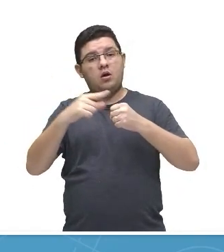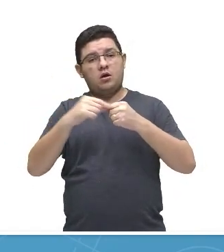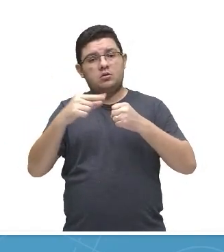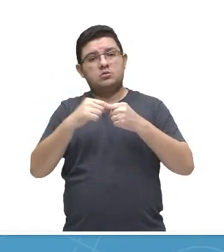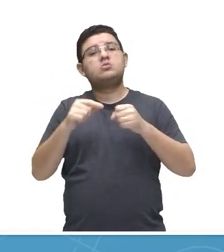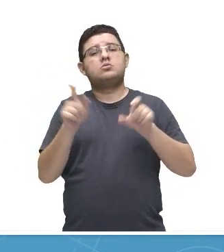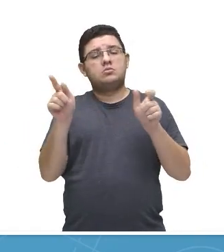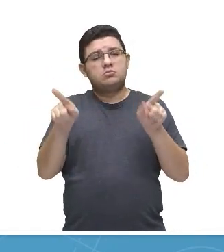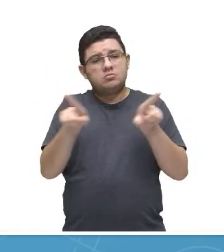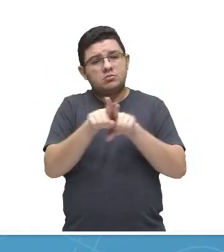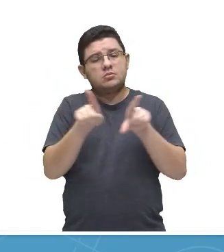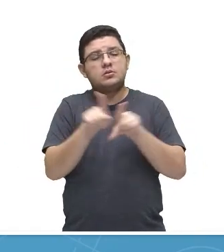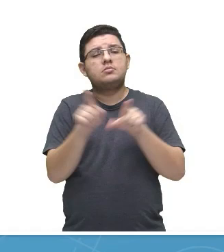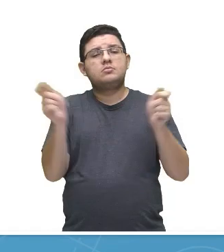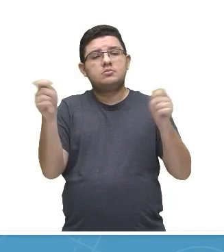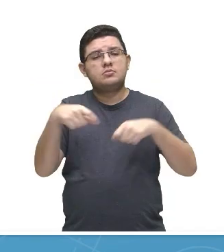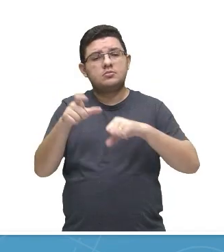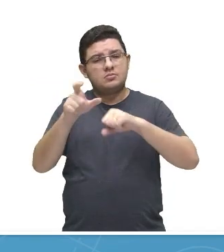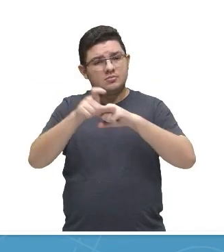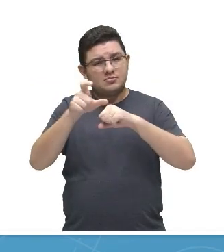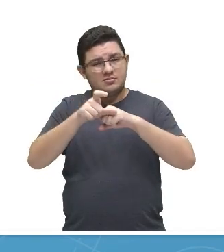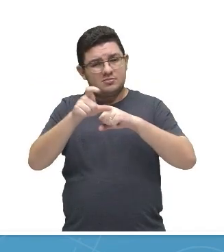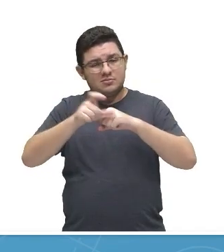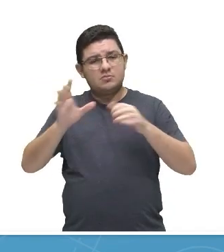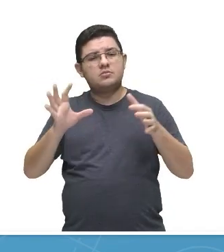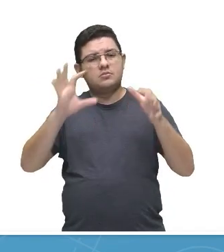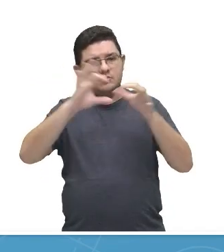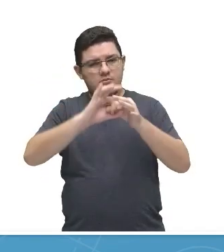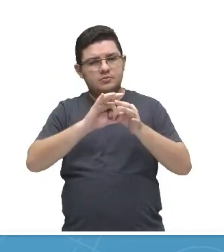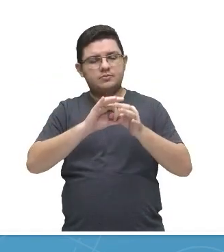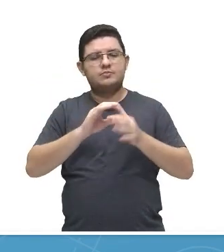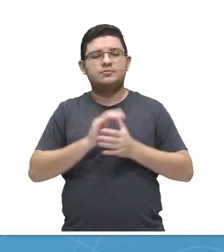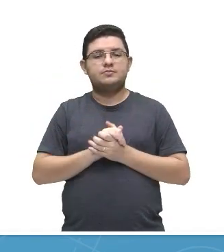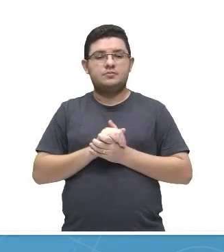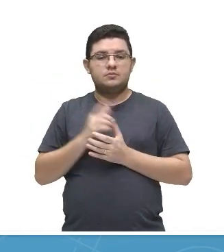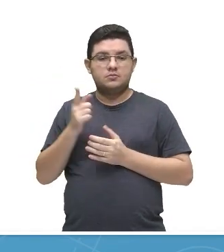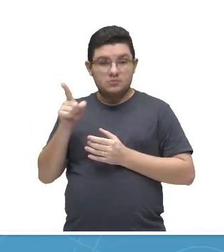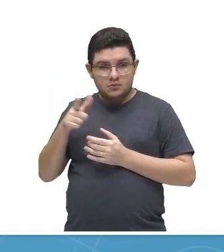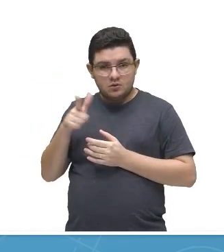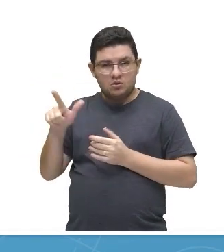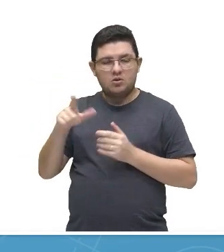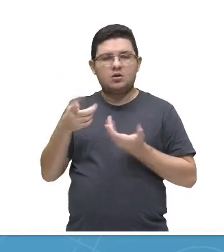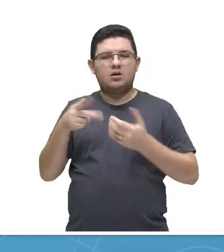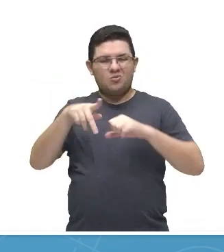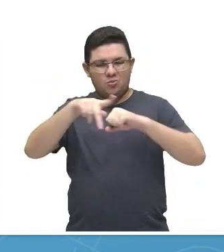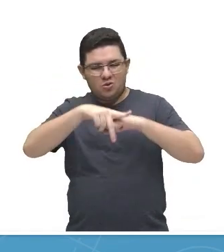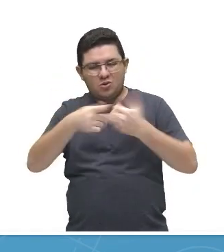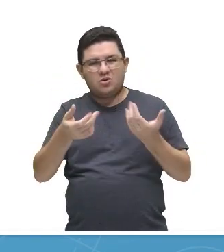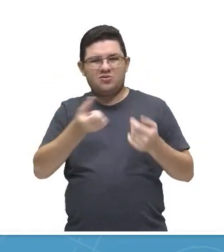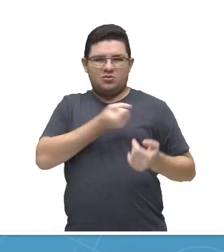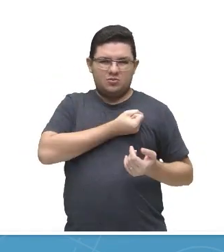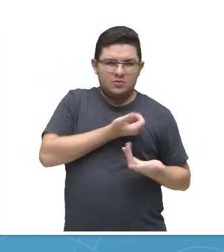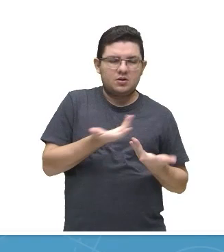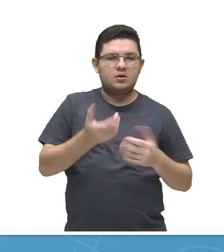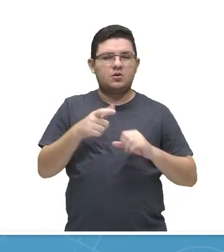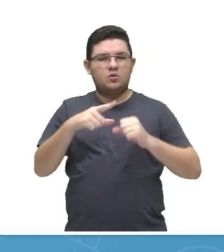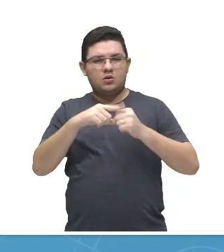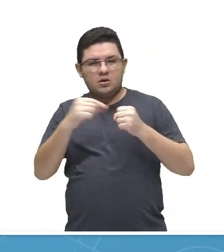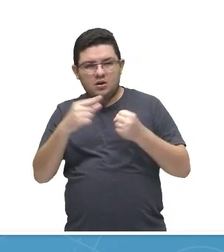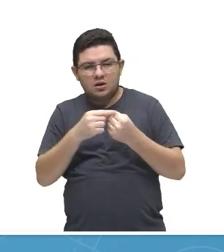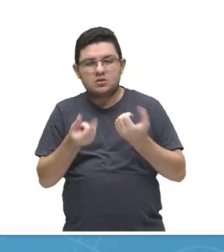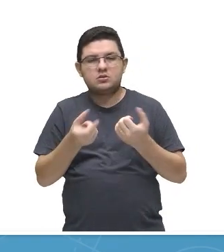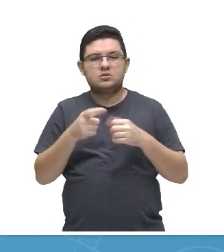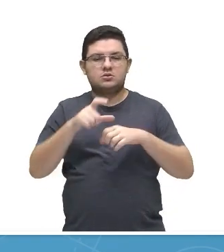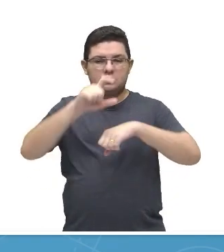o adjetivo, quanto o numeral, quanto o pronome e o artigo, são outras componentes das 10 classes de palavras da